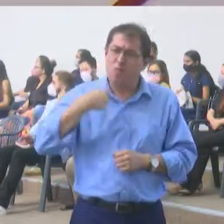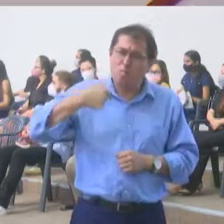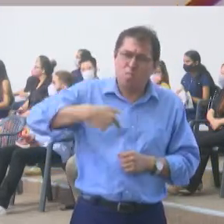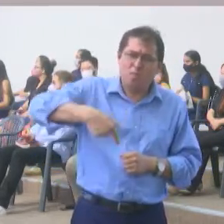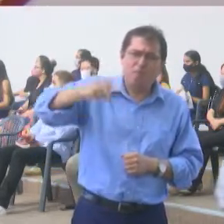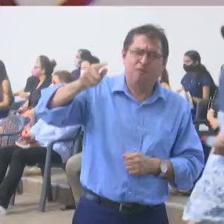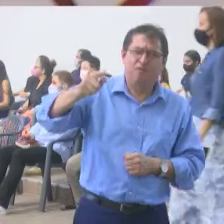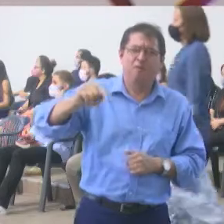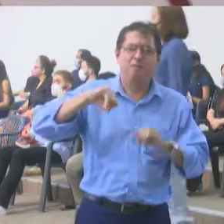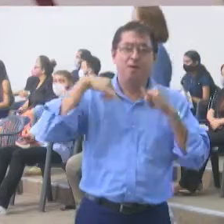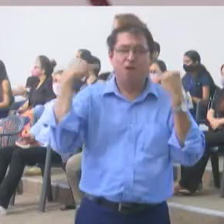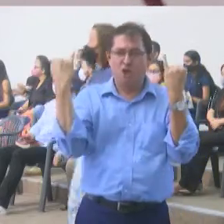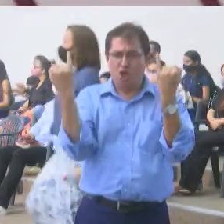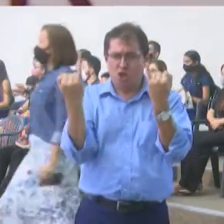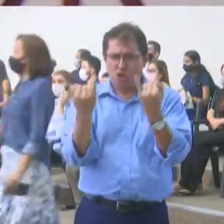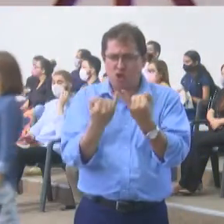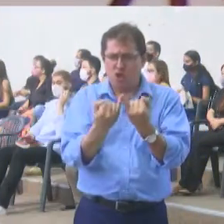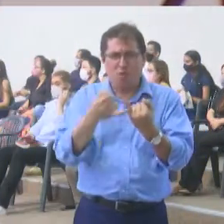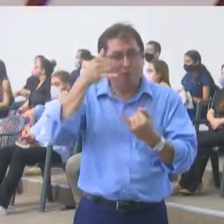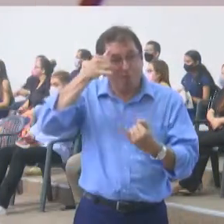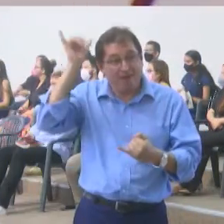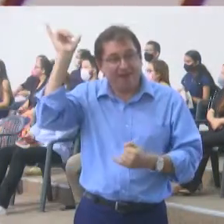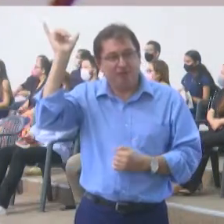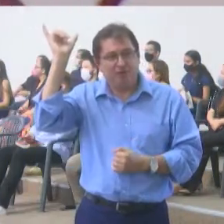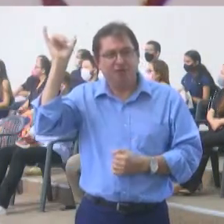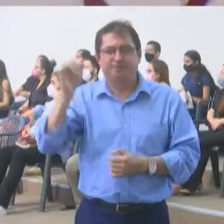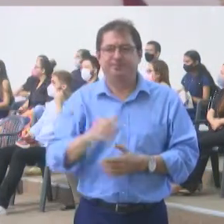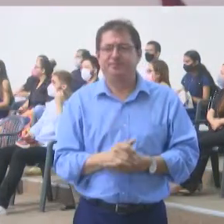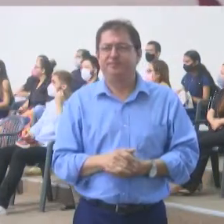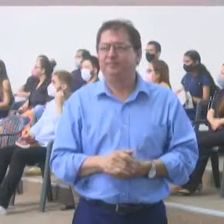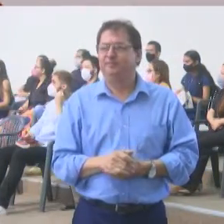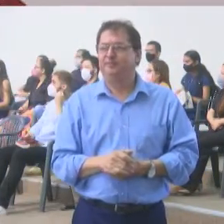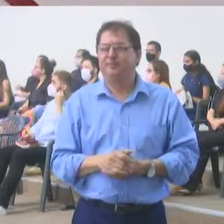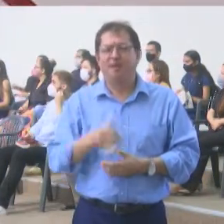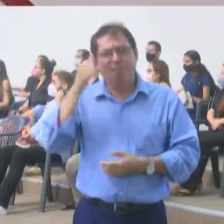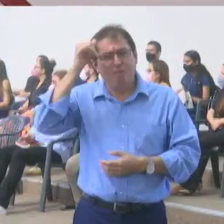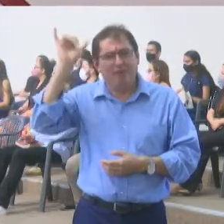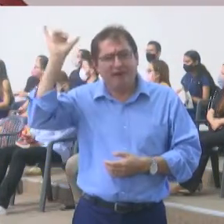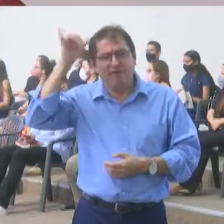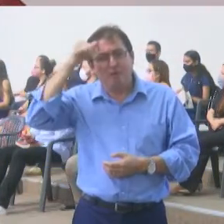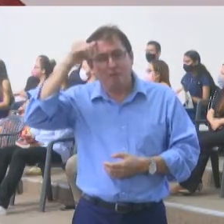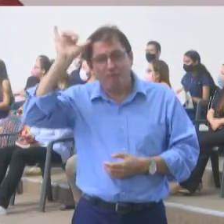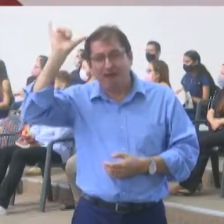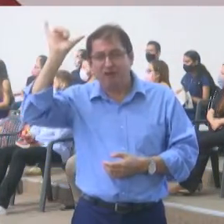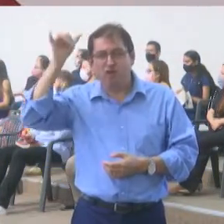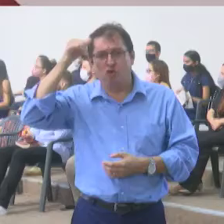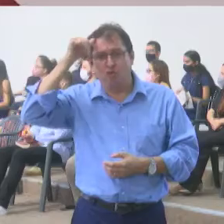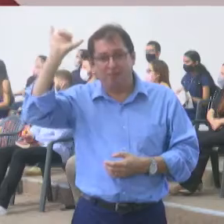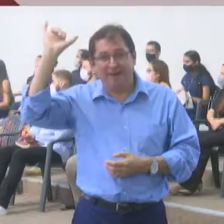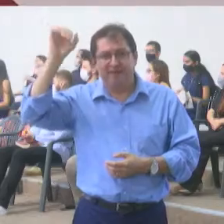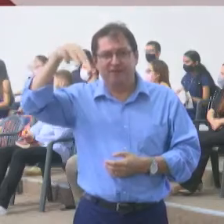tem alguém aqui que é da Ilha do Marajó? Quem é o pessoal do Marajó? Levanta a mão aí. Quem já ouviu a expressão sumano? Você já